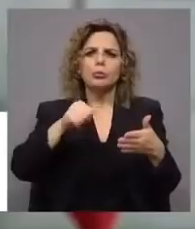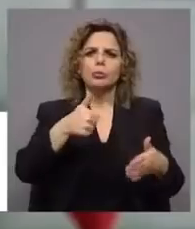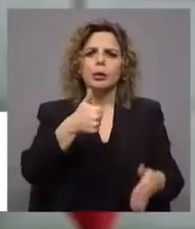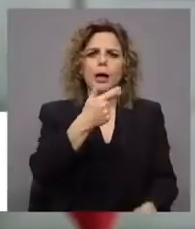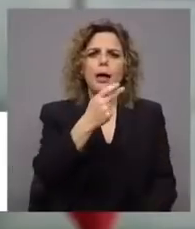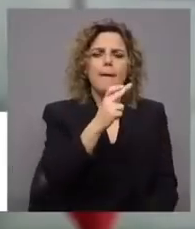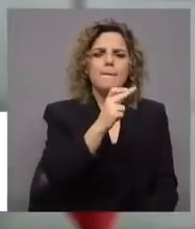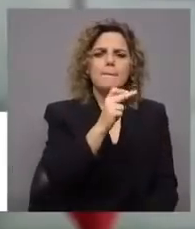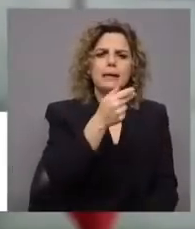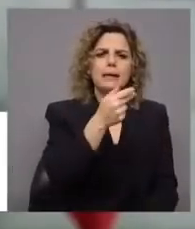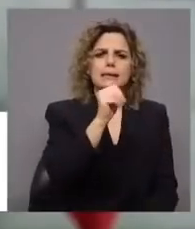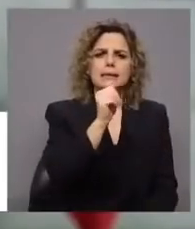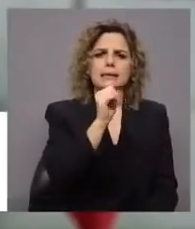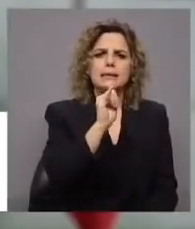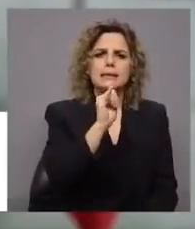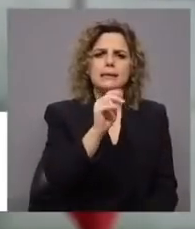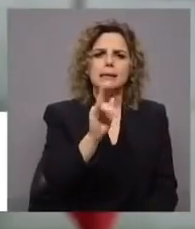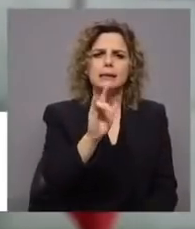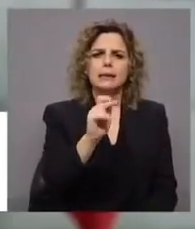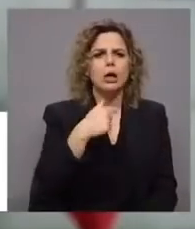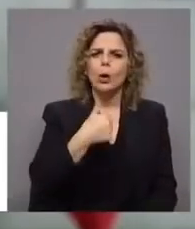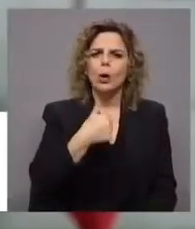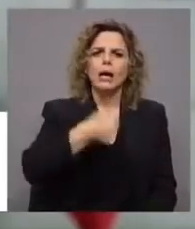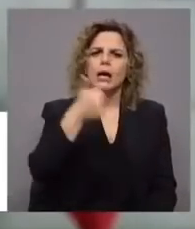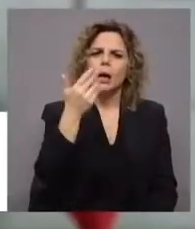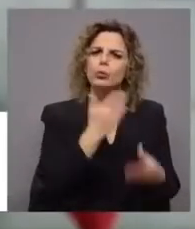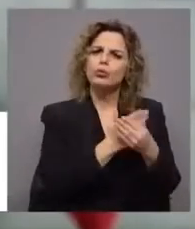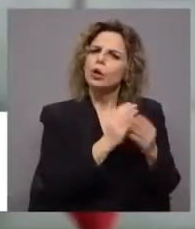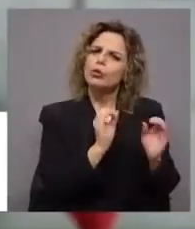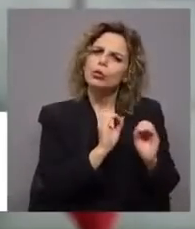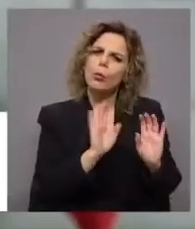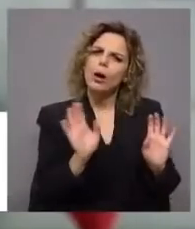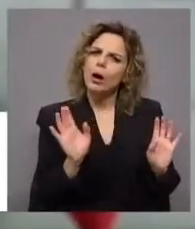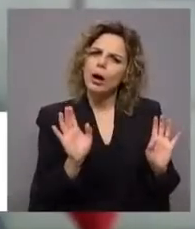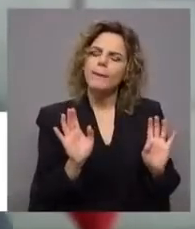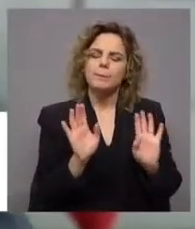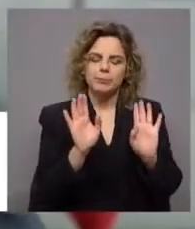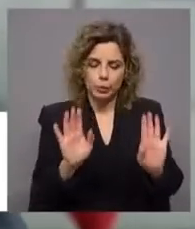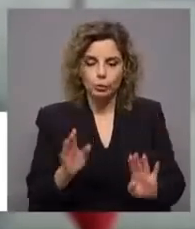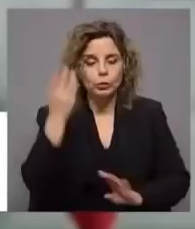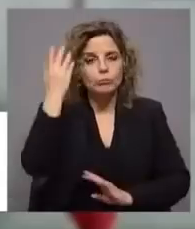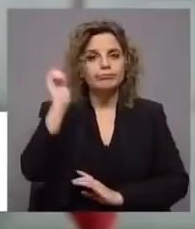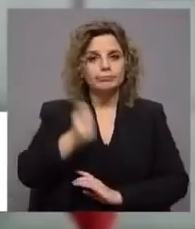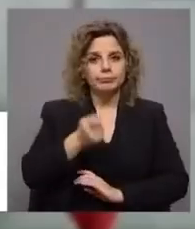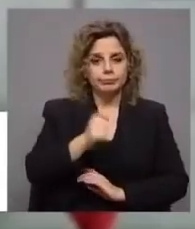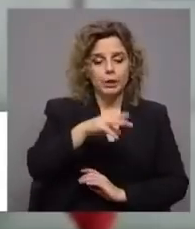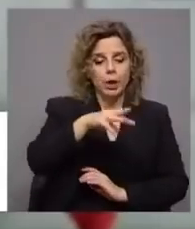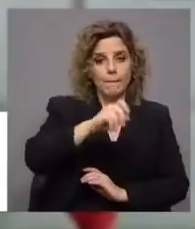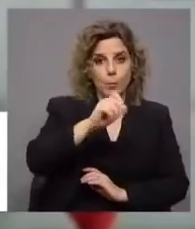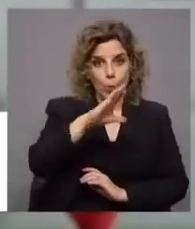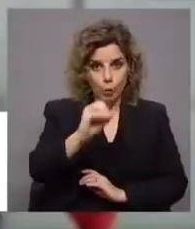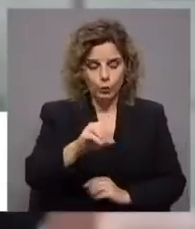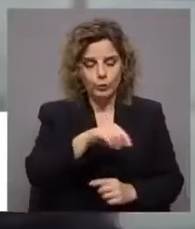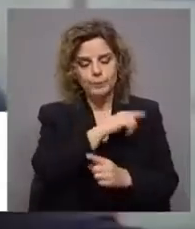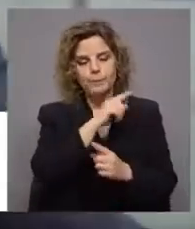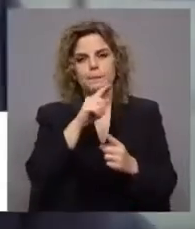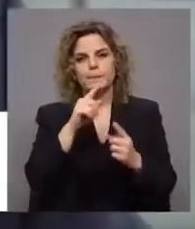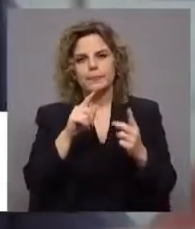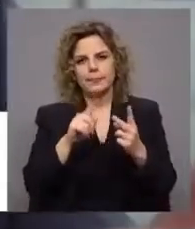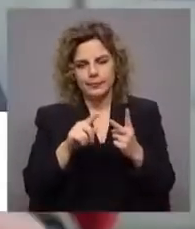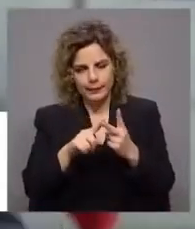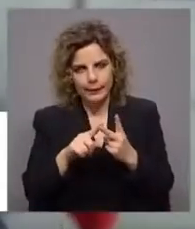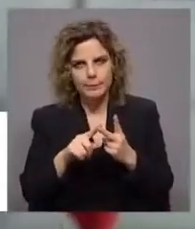Esse processo não existe mais, eu ganhei o processo. Então, eu fui julgado pelo Moro, depois do Moro eu fui julgado na